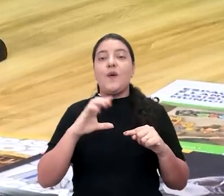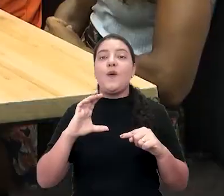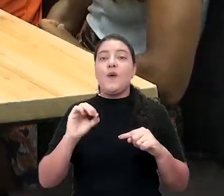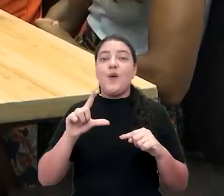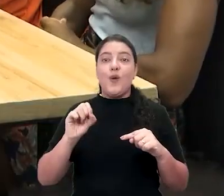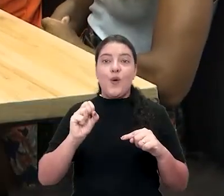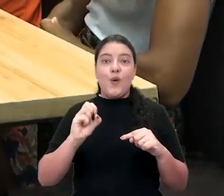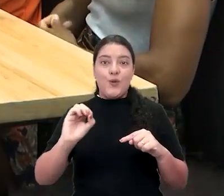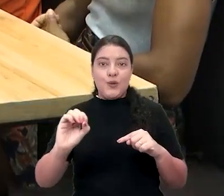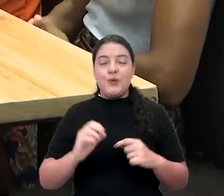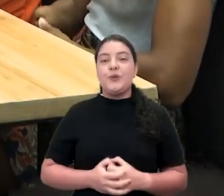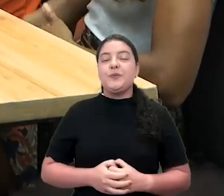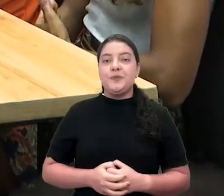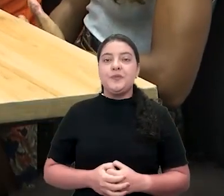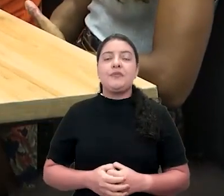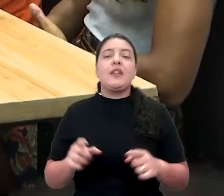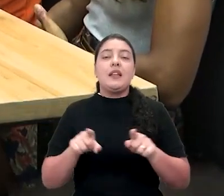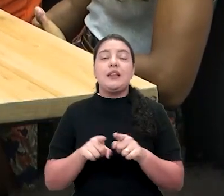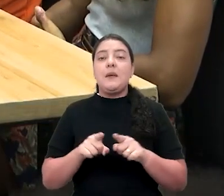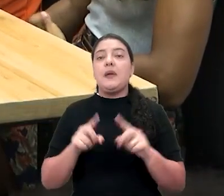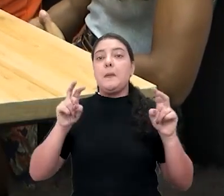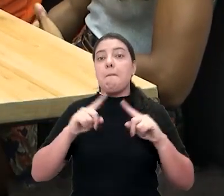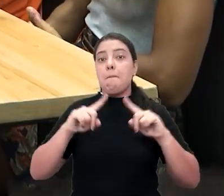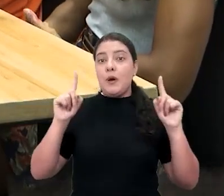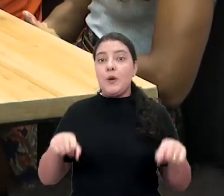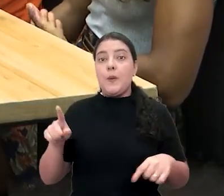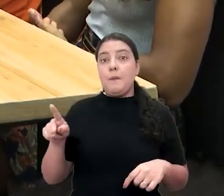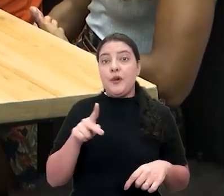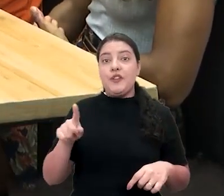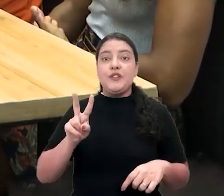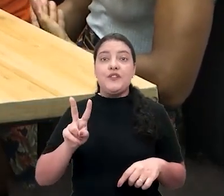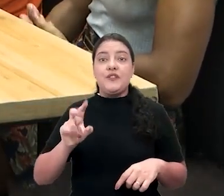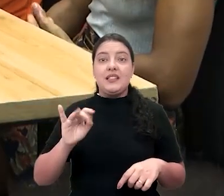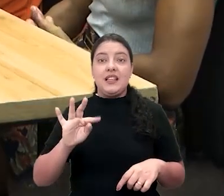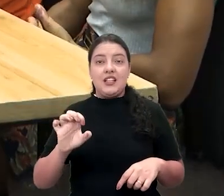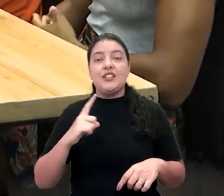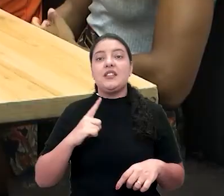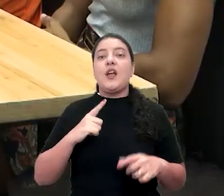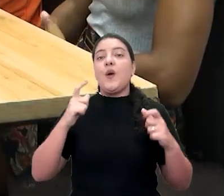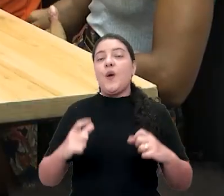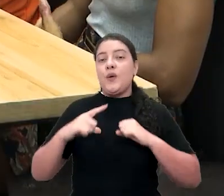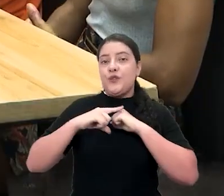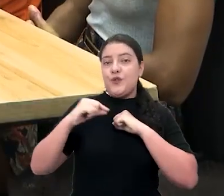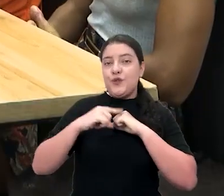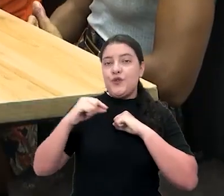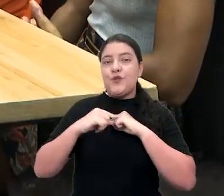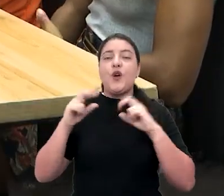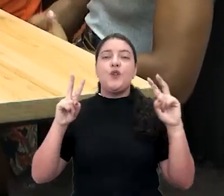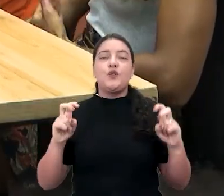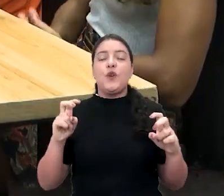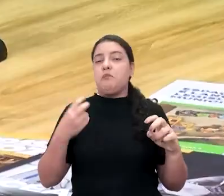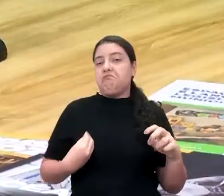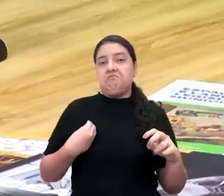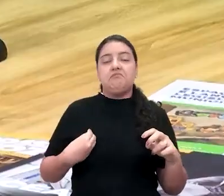conheceu. E falou um pouco também sobre o projeto que o professor Vicente desenvolvia, né, na Unifor, sobre reabilitação e tudo.